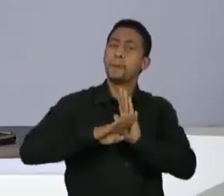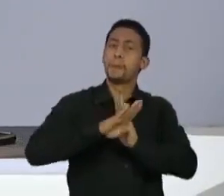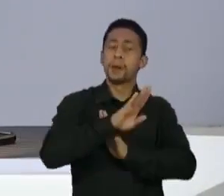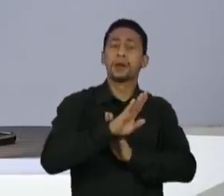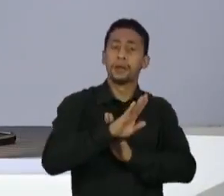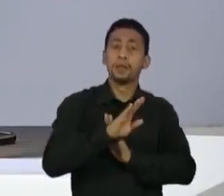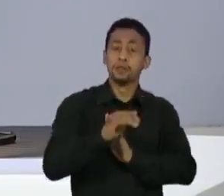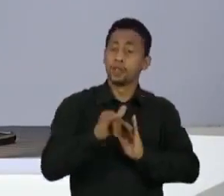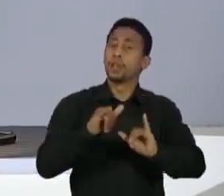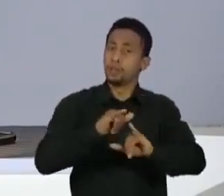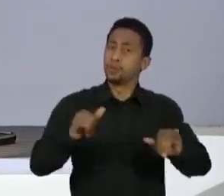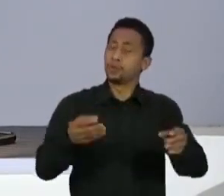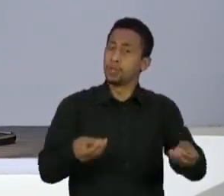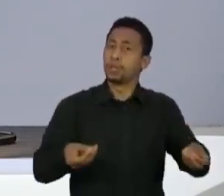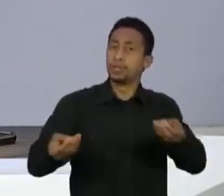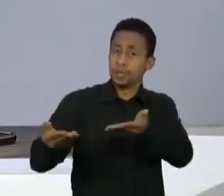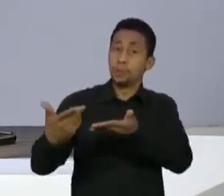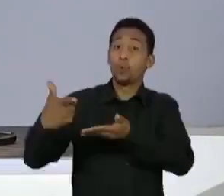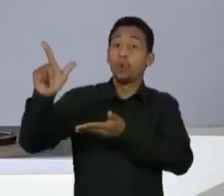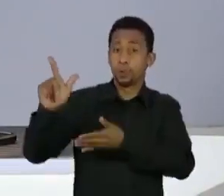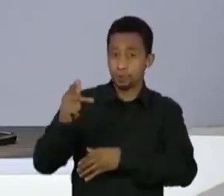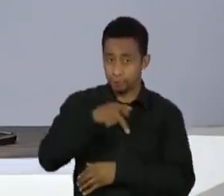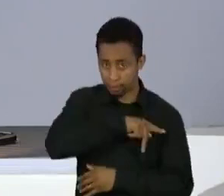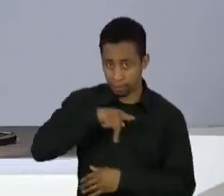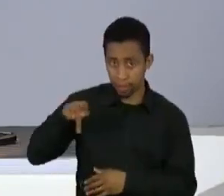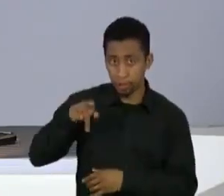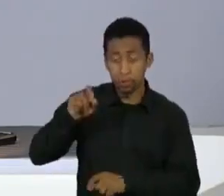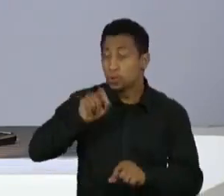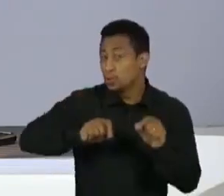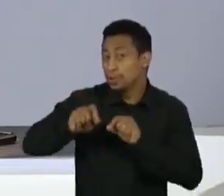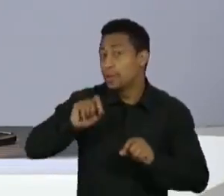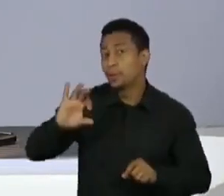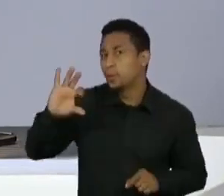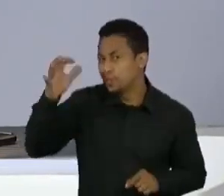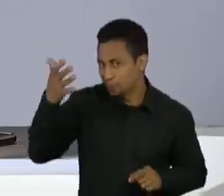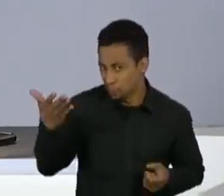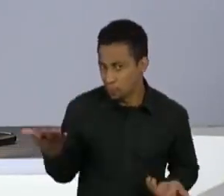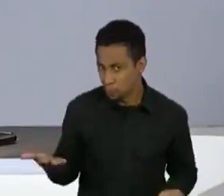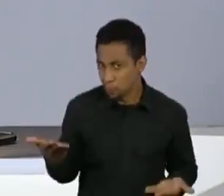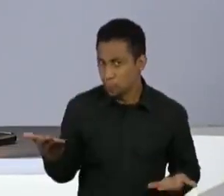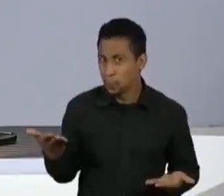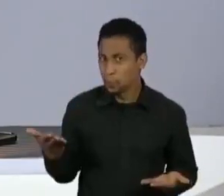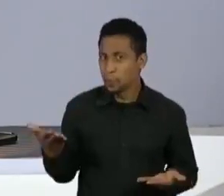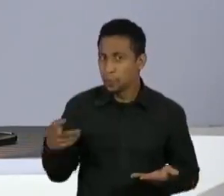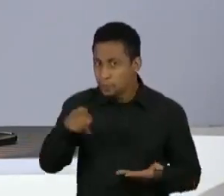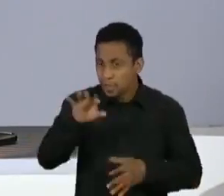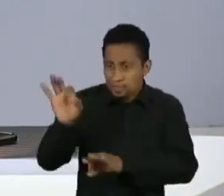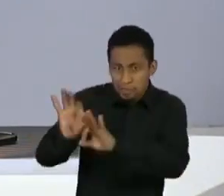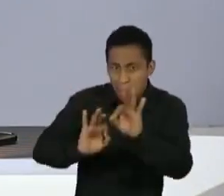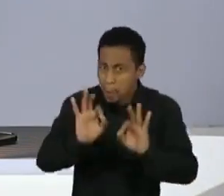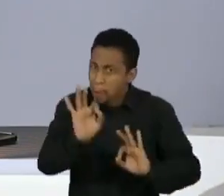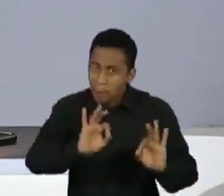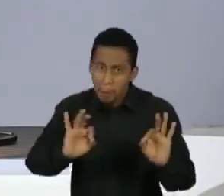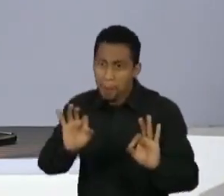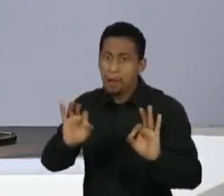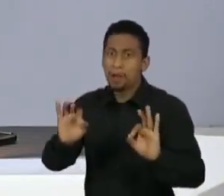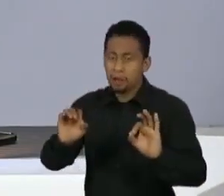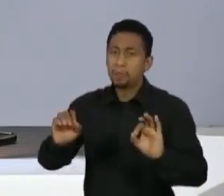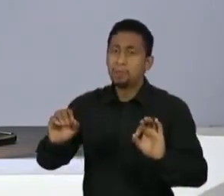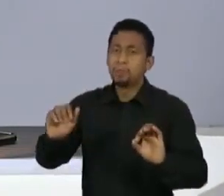que aconteceu de lá para cá? O senhor acha que isso aqui foi destruído no governo de Jair Bolsonaro ou houve